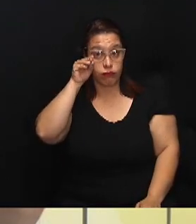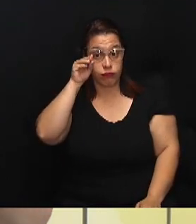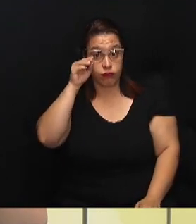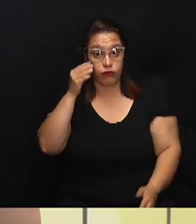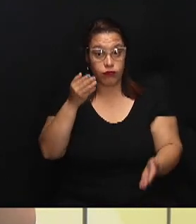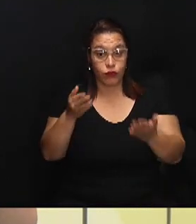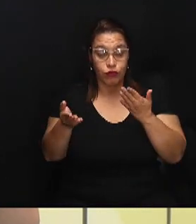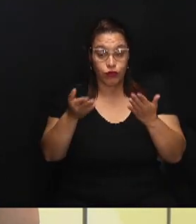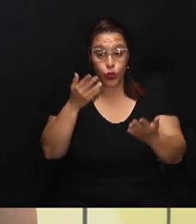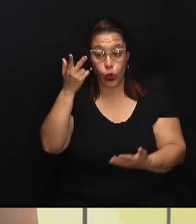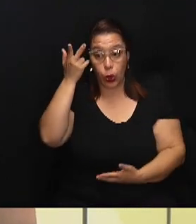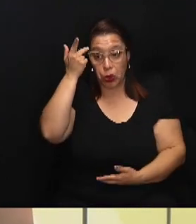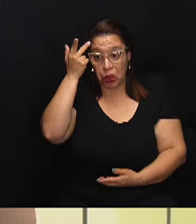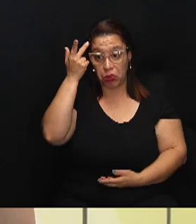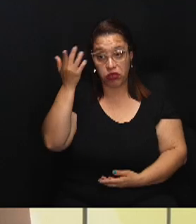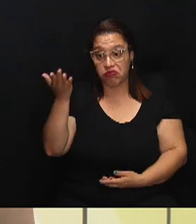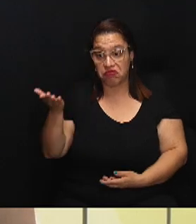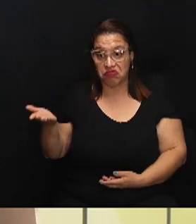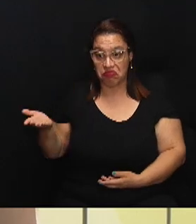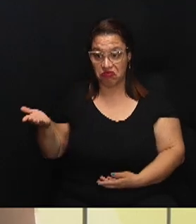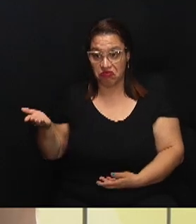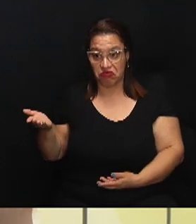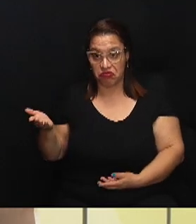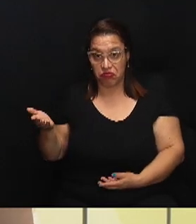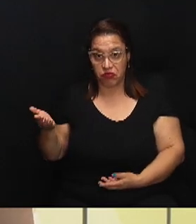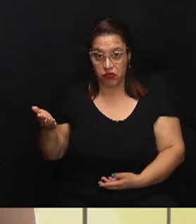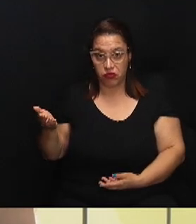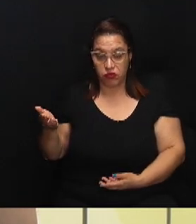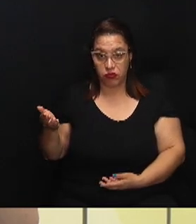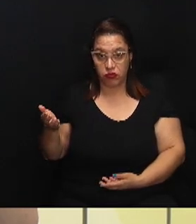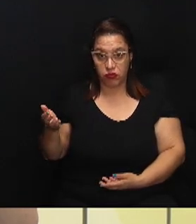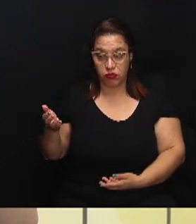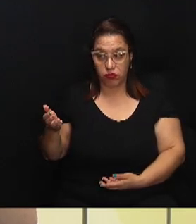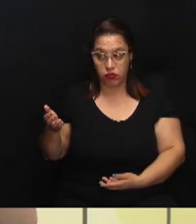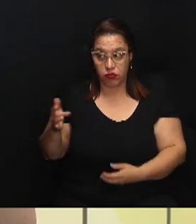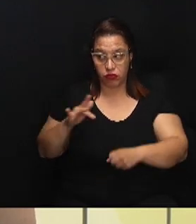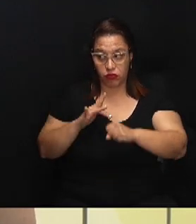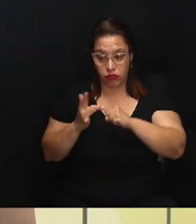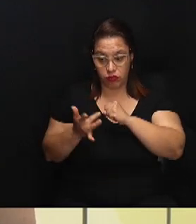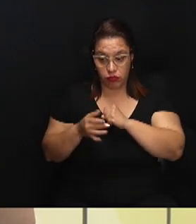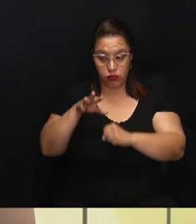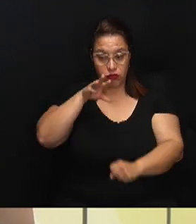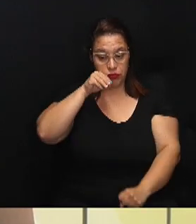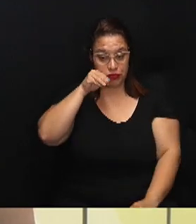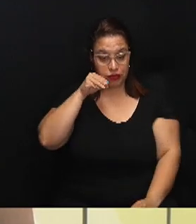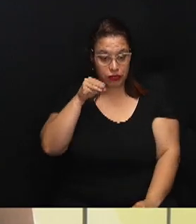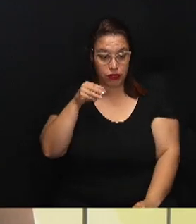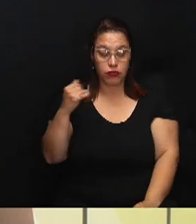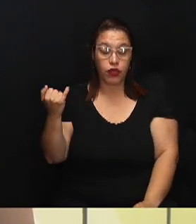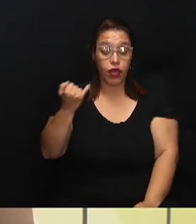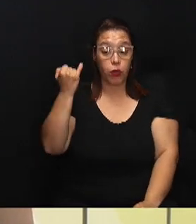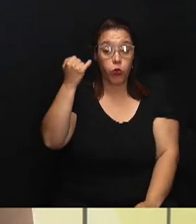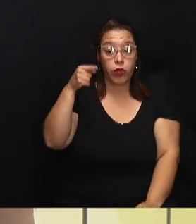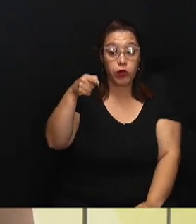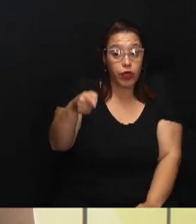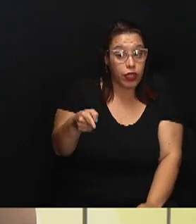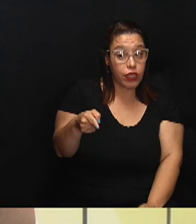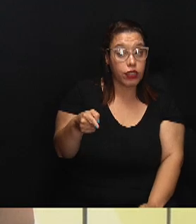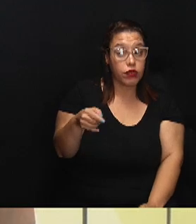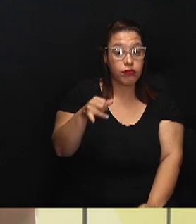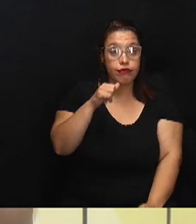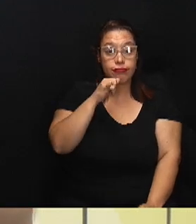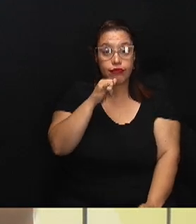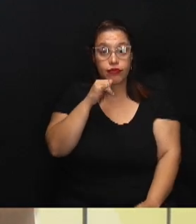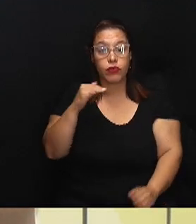de normalidade, né, que a gente vê que muitas vezes é até ilusório, como a gente vê nas redes sociais. Então, o adolescente, é importante para ele, né, por exemplo,